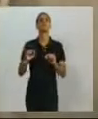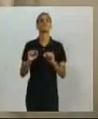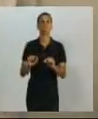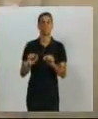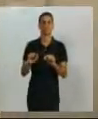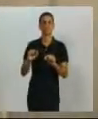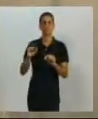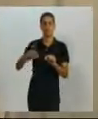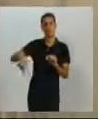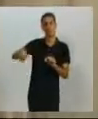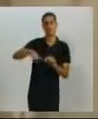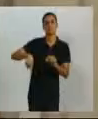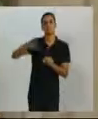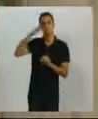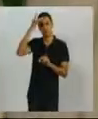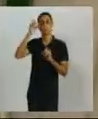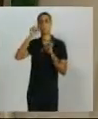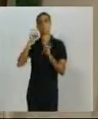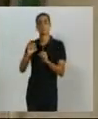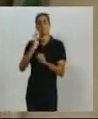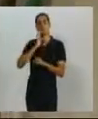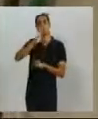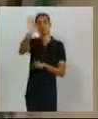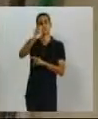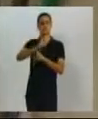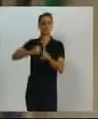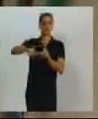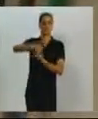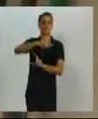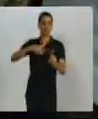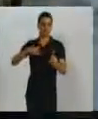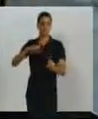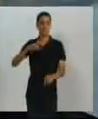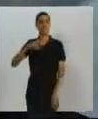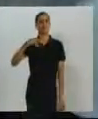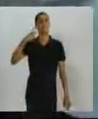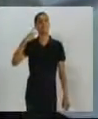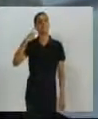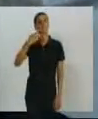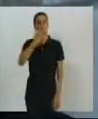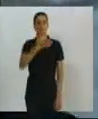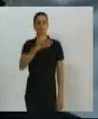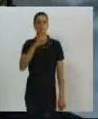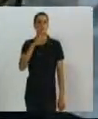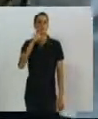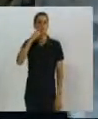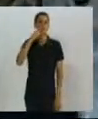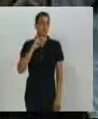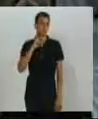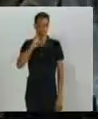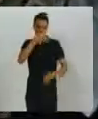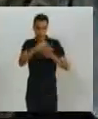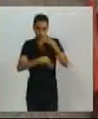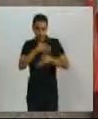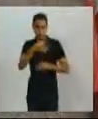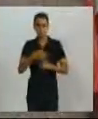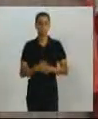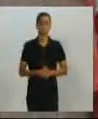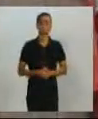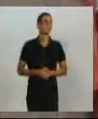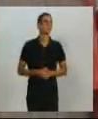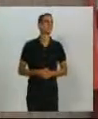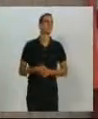reinserção social desses detentos. Ouço em aparte o vereador Fábio Fiedler. Com a palavra em aparte, o vereador Fábio Fiedler.